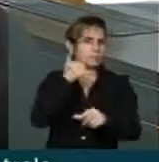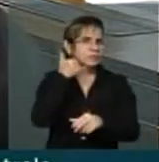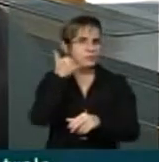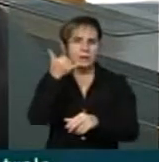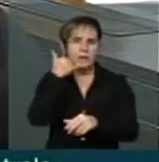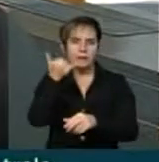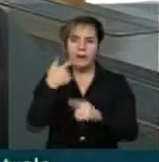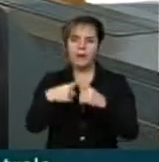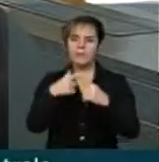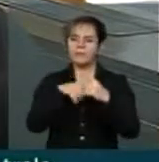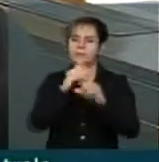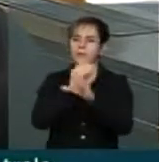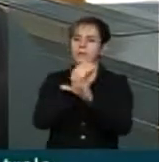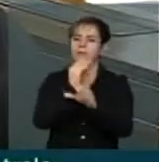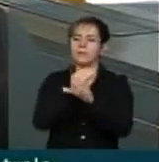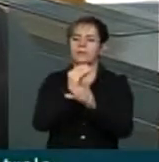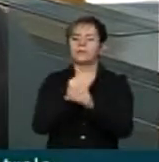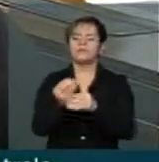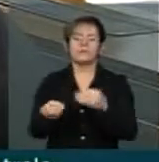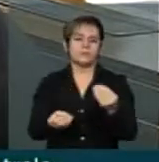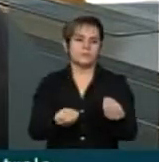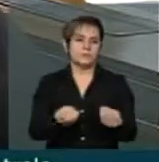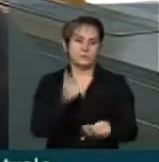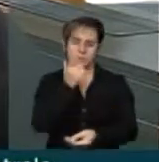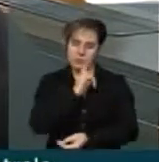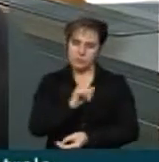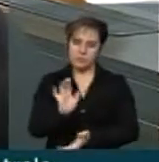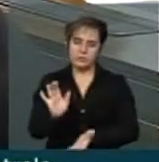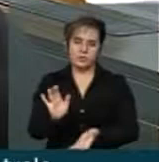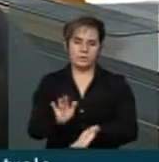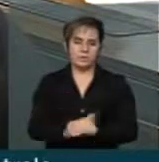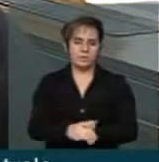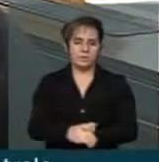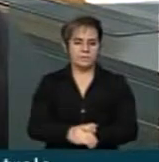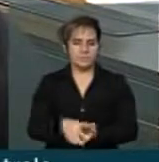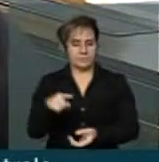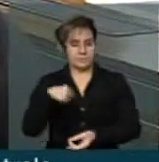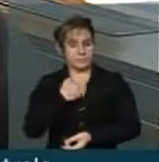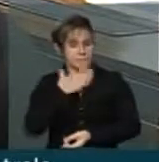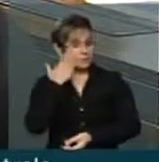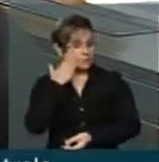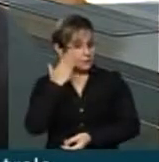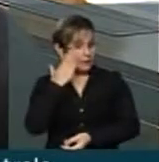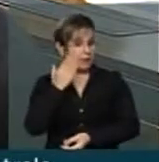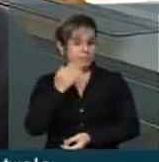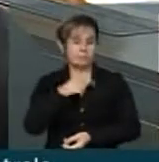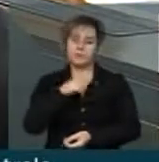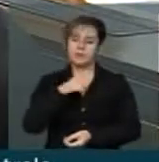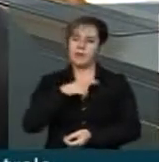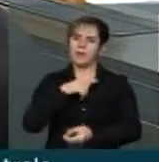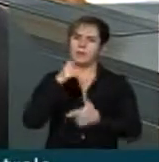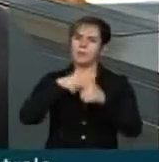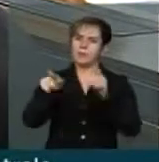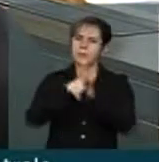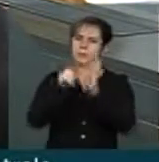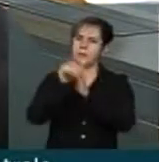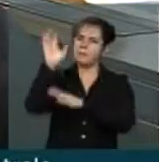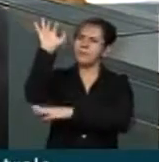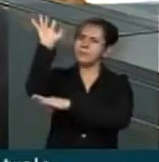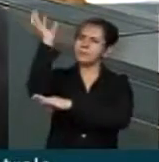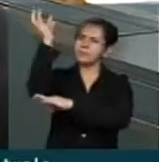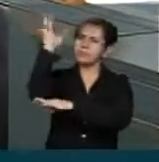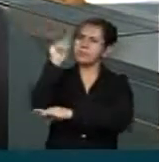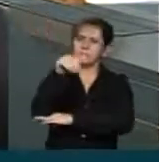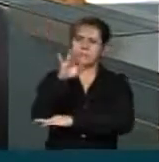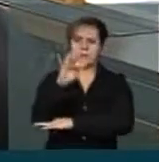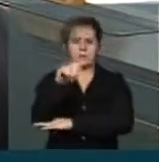celular do meu escritório da minha casa, hoje eu não falo mais, não consigo. Quando a gente sabe muito bem, há problemas de antenas em certos municípios,